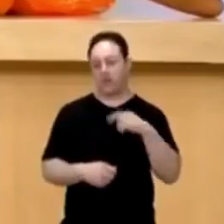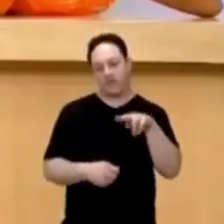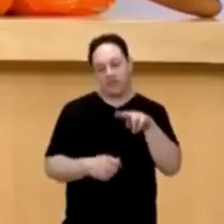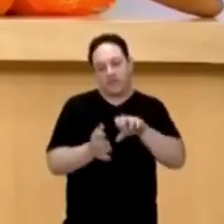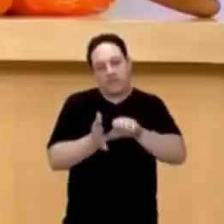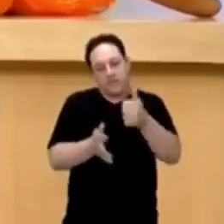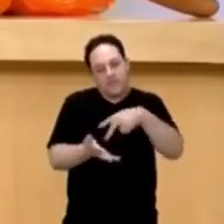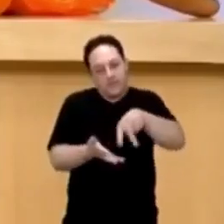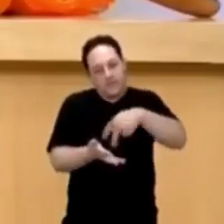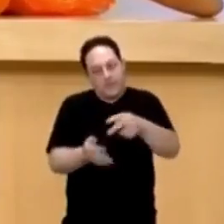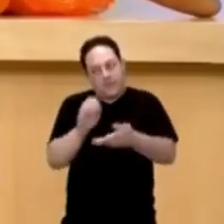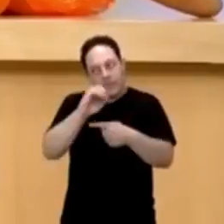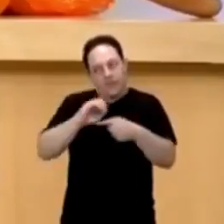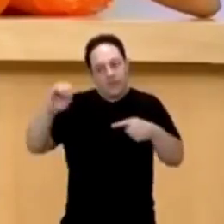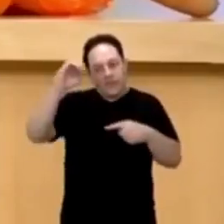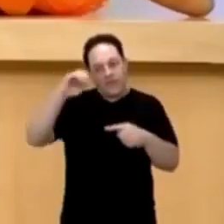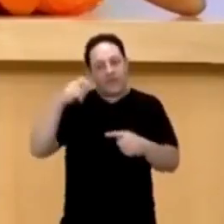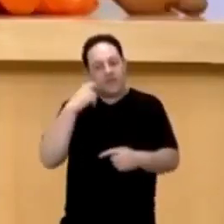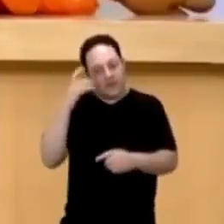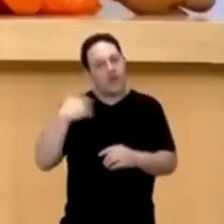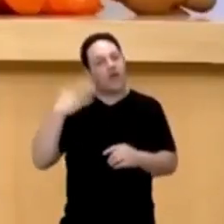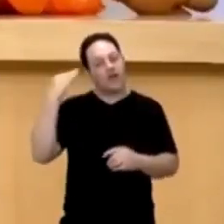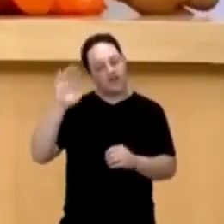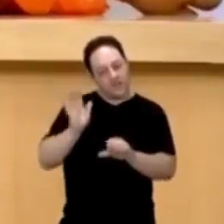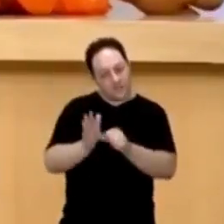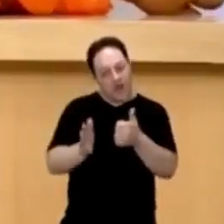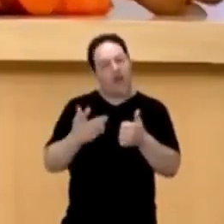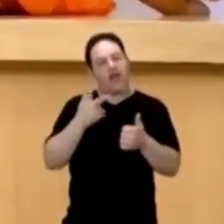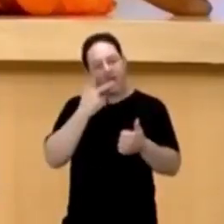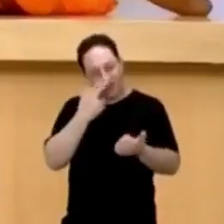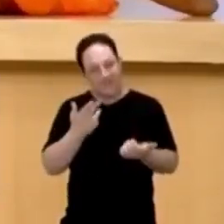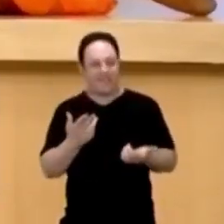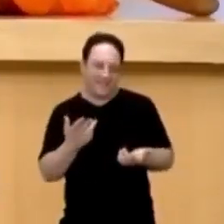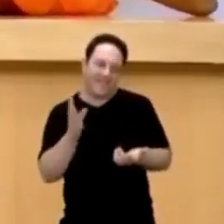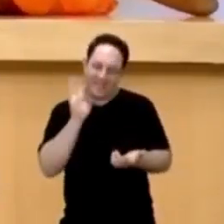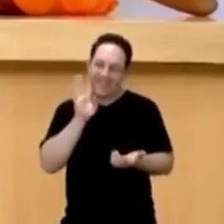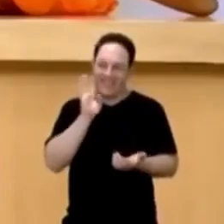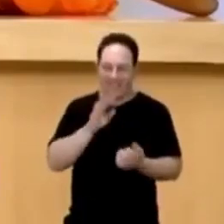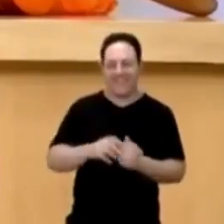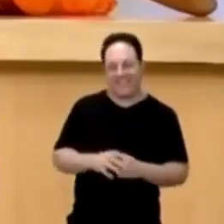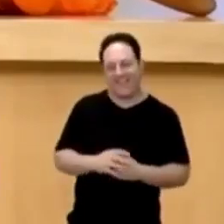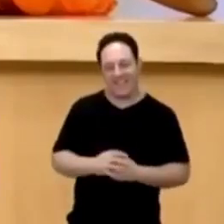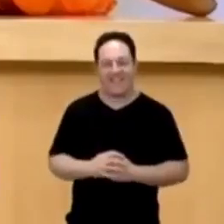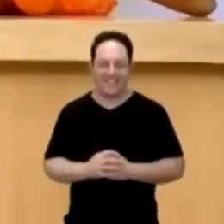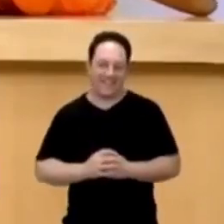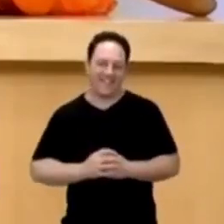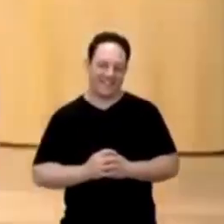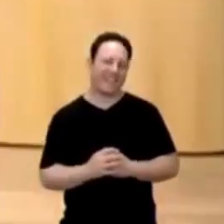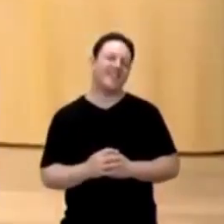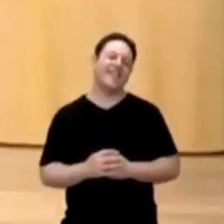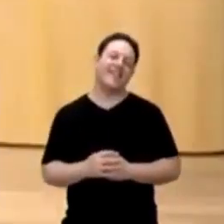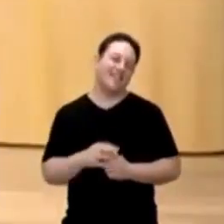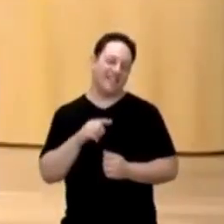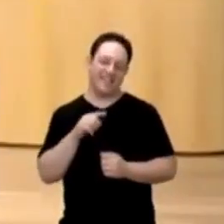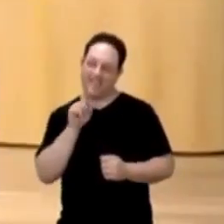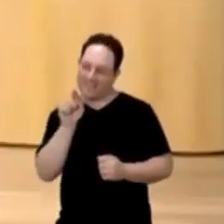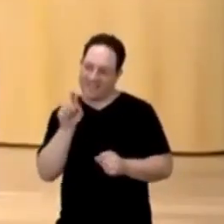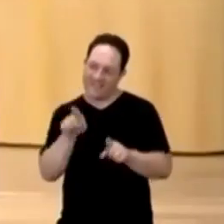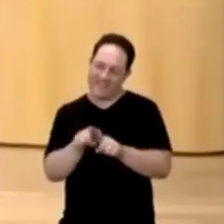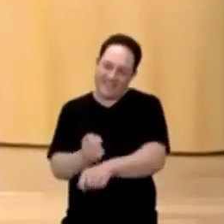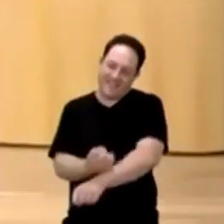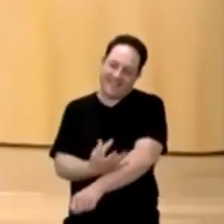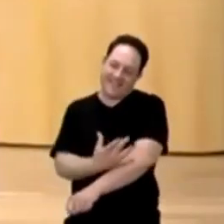da TV do Centro de Mídia. Na verdade, eu já vi uma vez, mas aí agora eu tô com a Josefina, ela é muito bonita, né? Ai, você tá muito